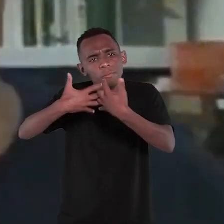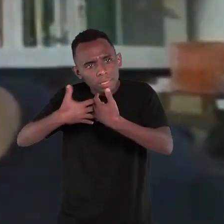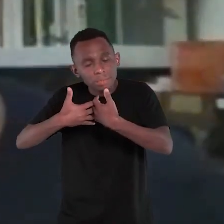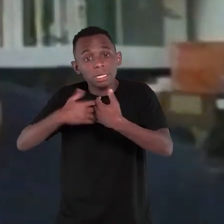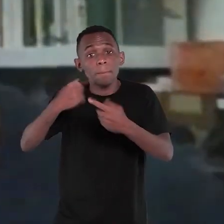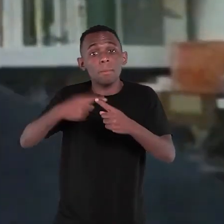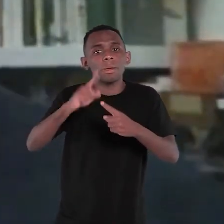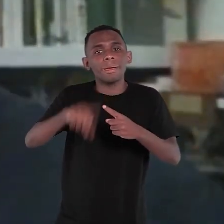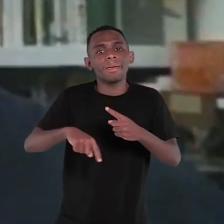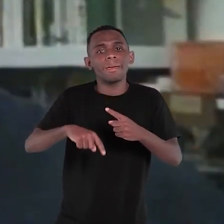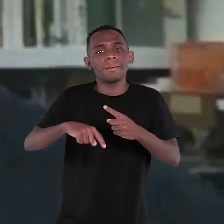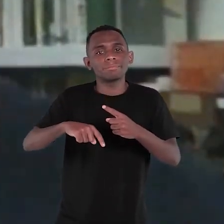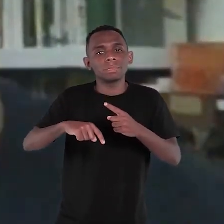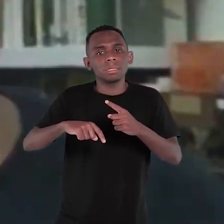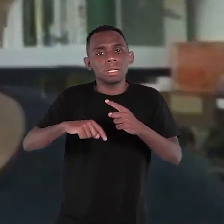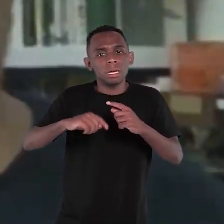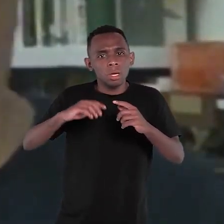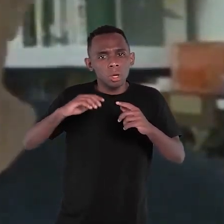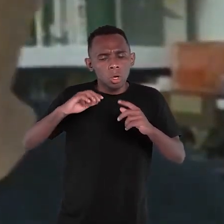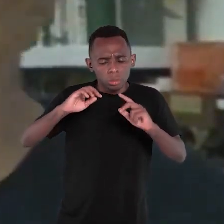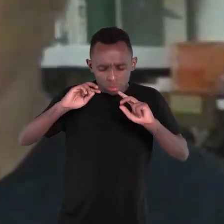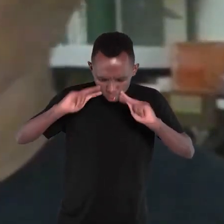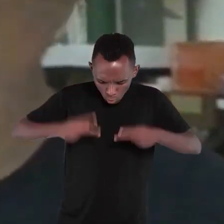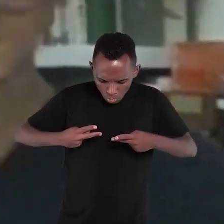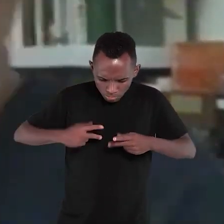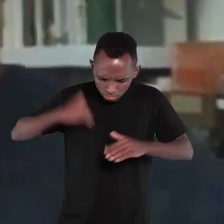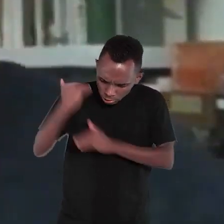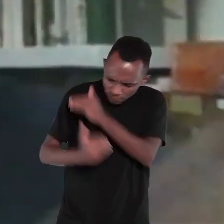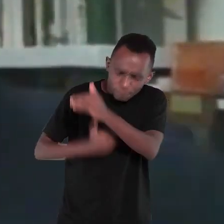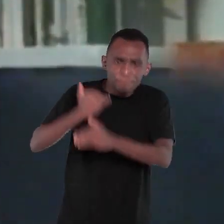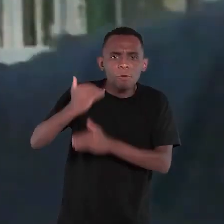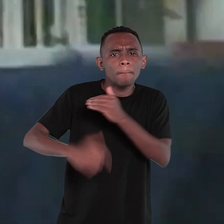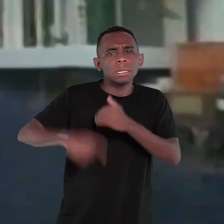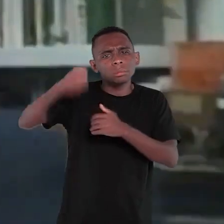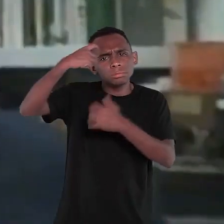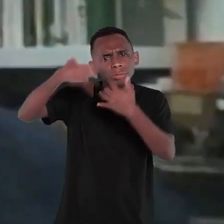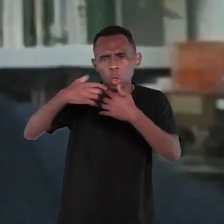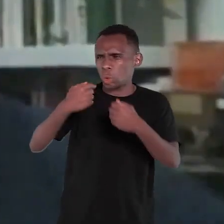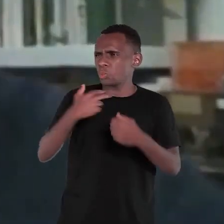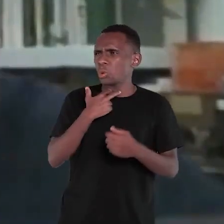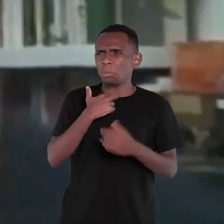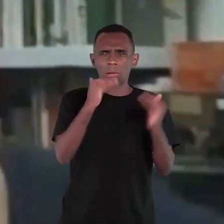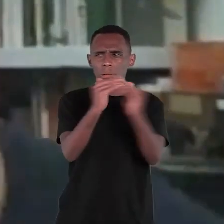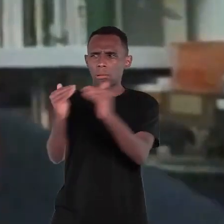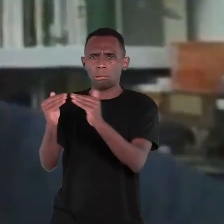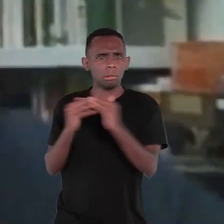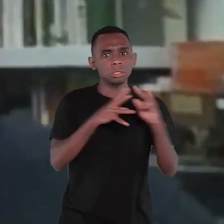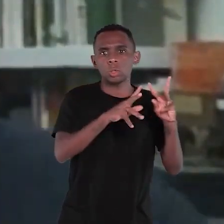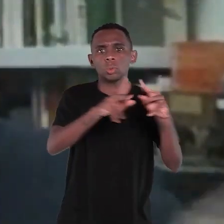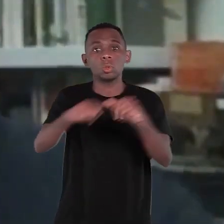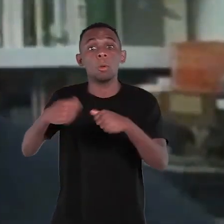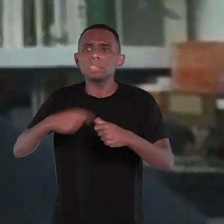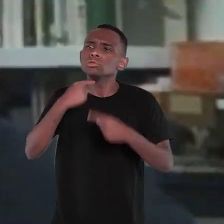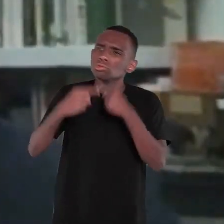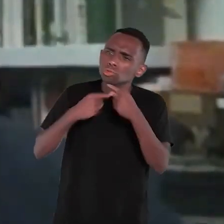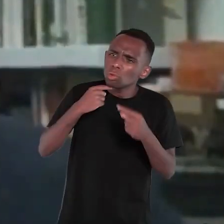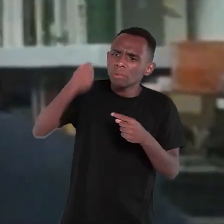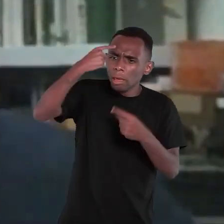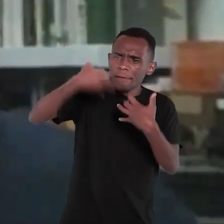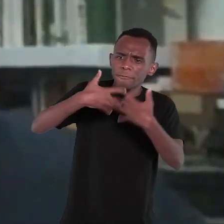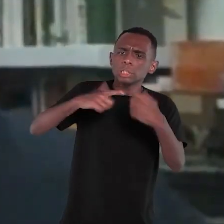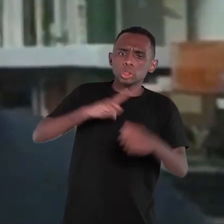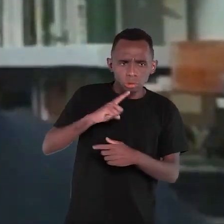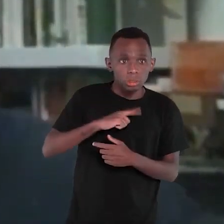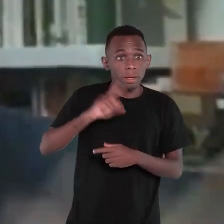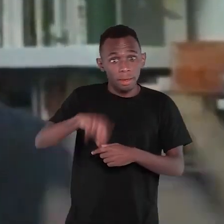estou afirmando minha personalidade. Eu preciso, né? Eu não posso concordar com todo mundo. Eu tenho que questionar,